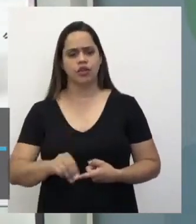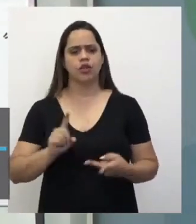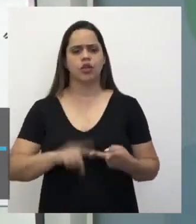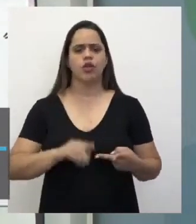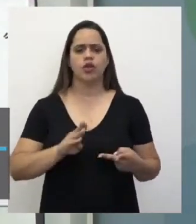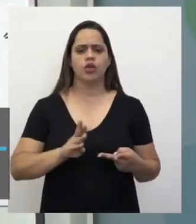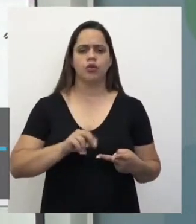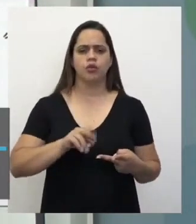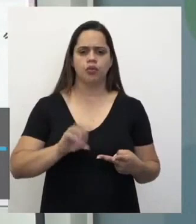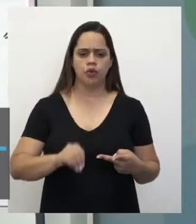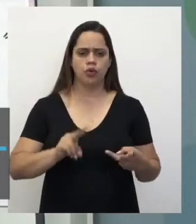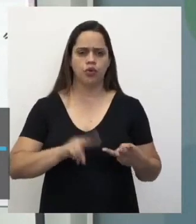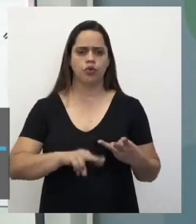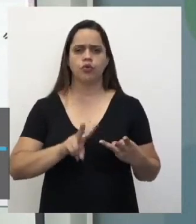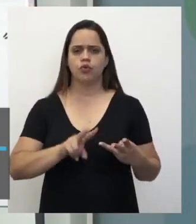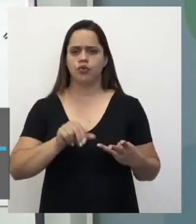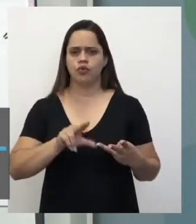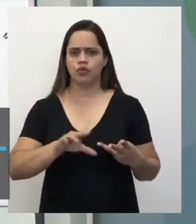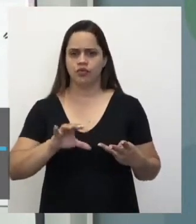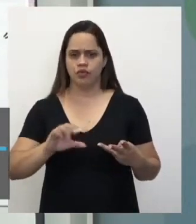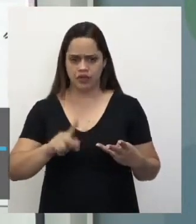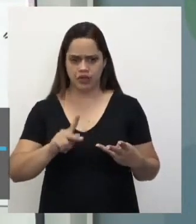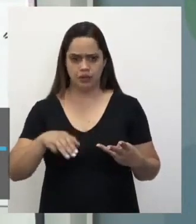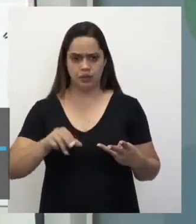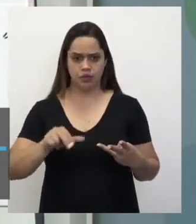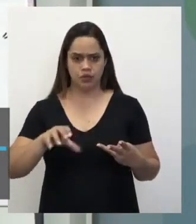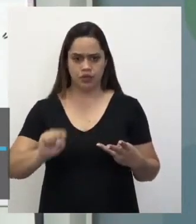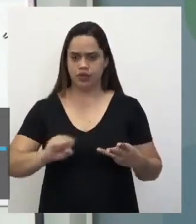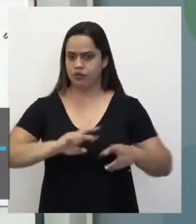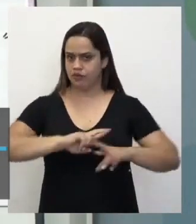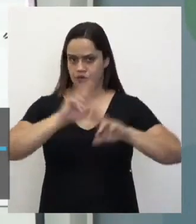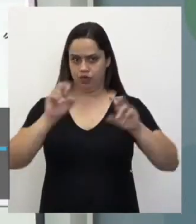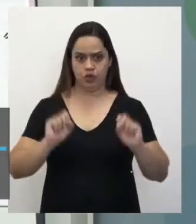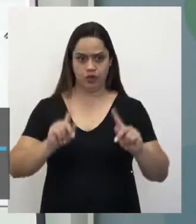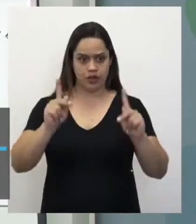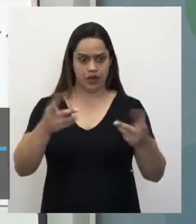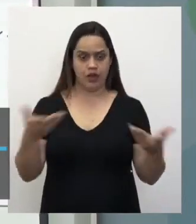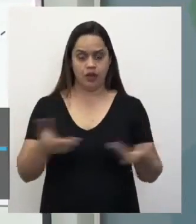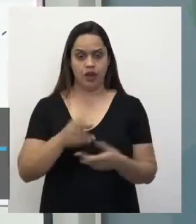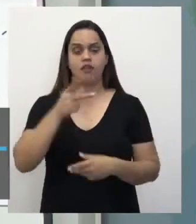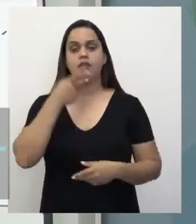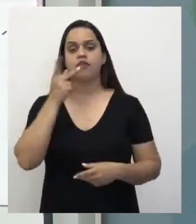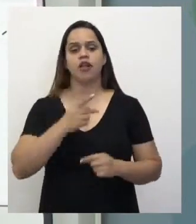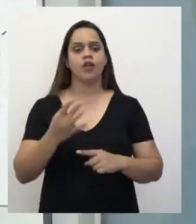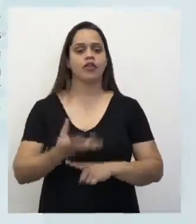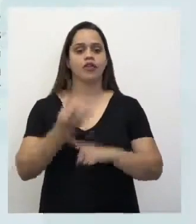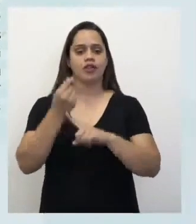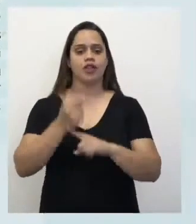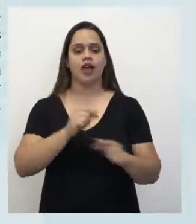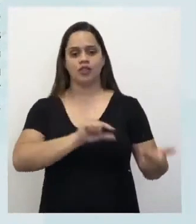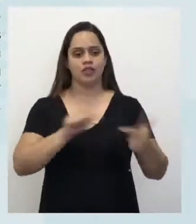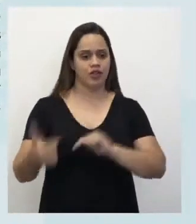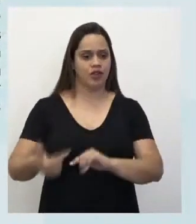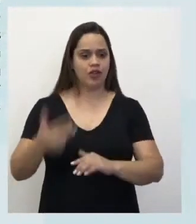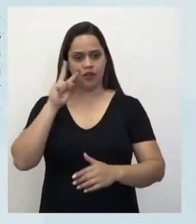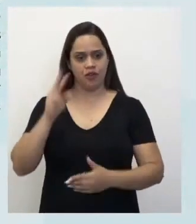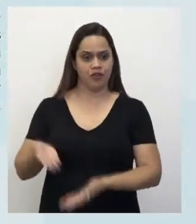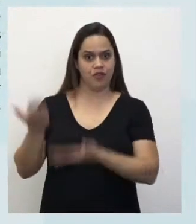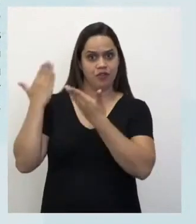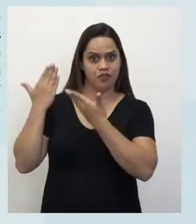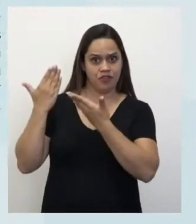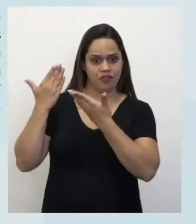Vicky Muniz, entre outros, tá? Então, vamos falar um pouquinho aí da arte contemporânea. Olhem só, gente, um mural aí maravilhoso,